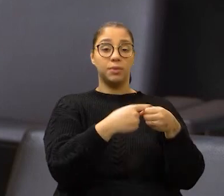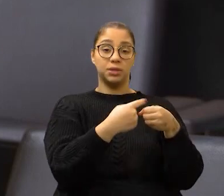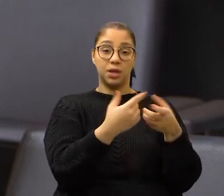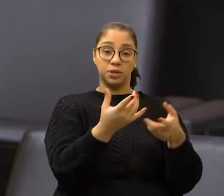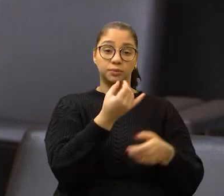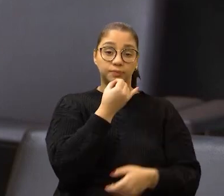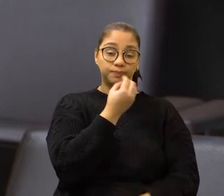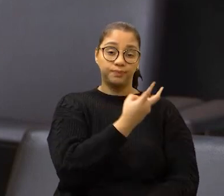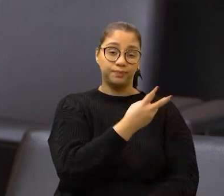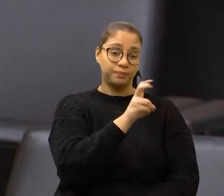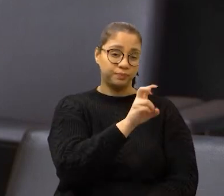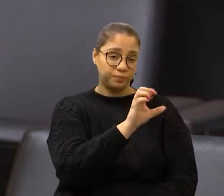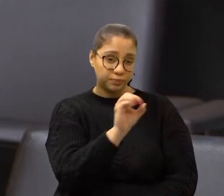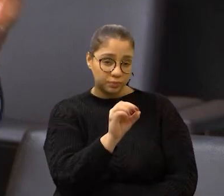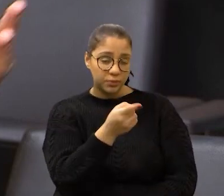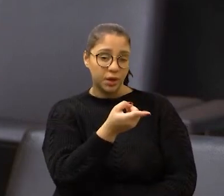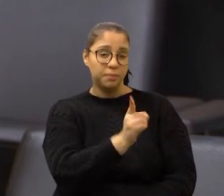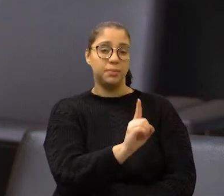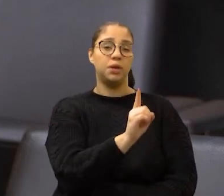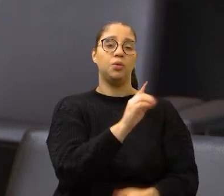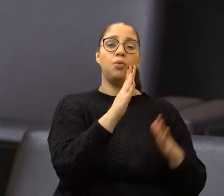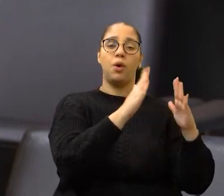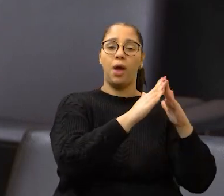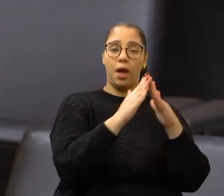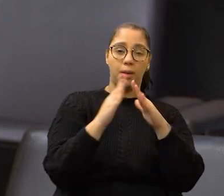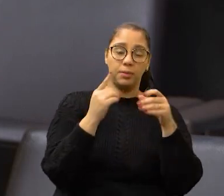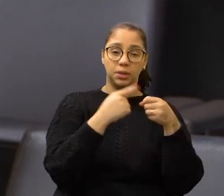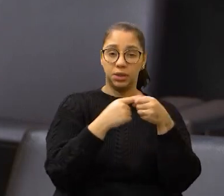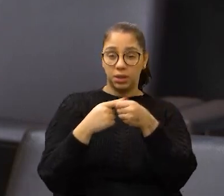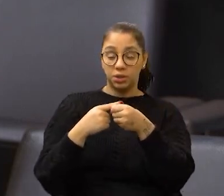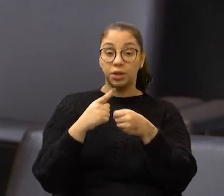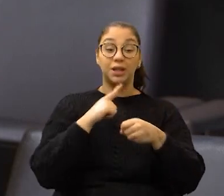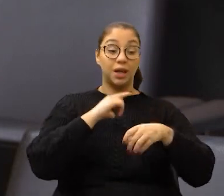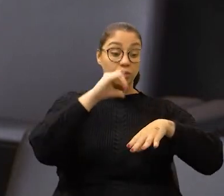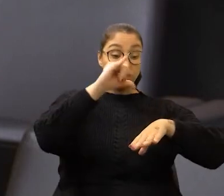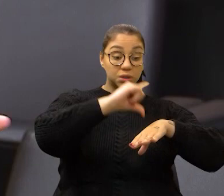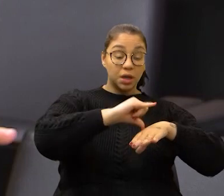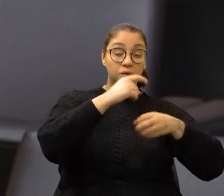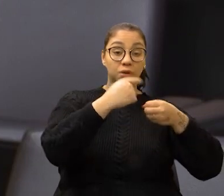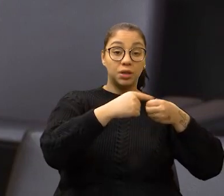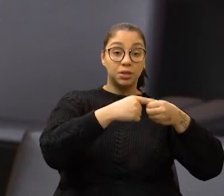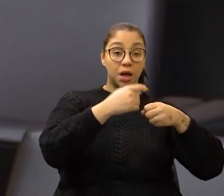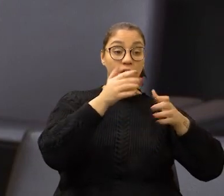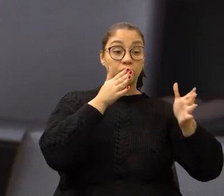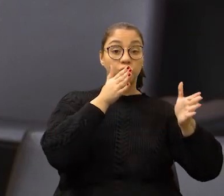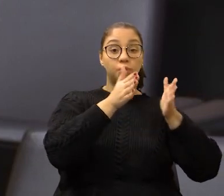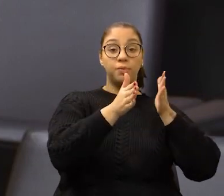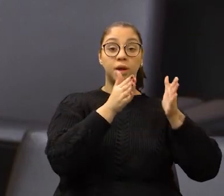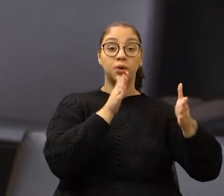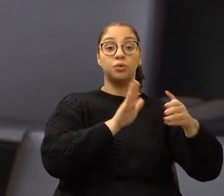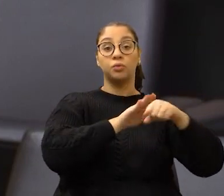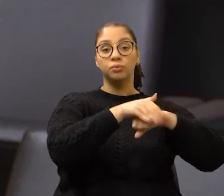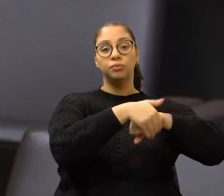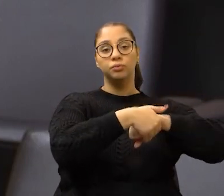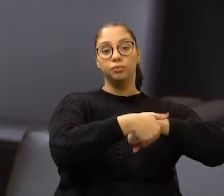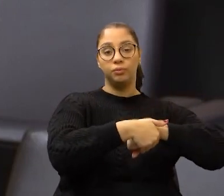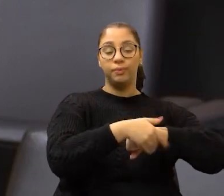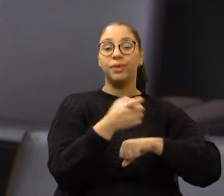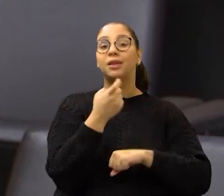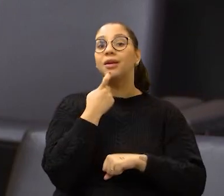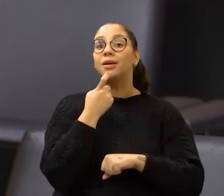uma cidade que tem aí 250, 300 mil habitantes e no centro da cidade eles têm uma creche no período